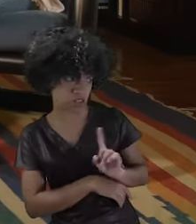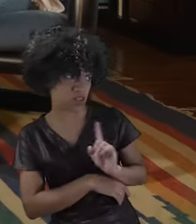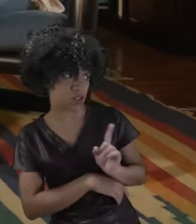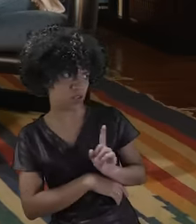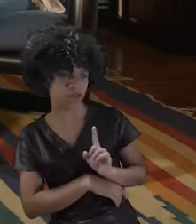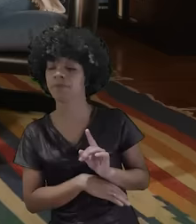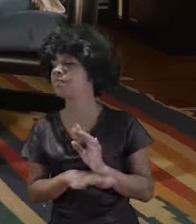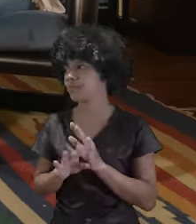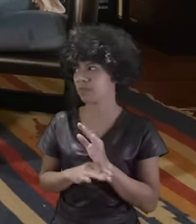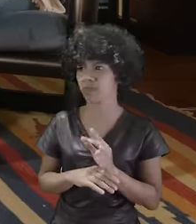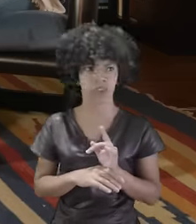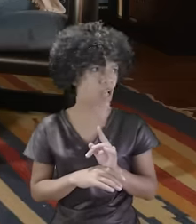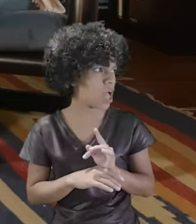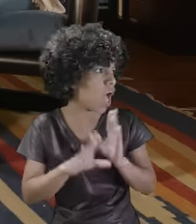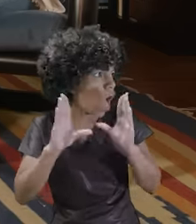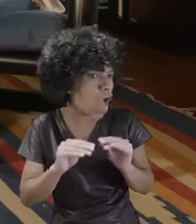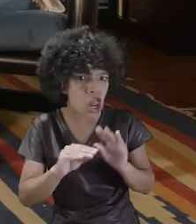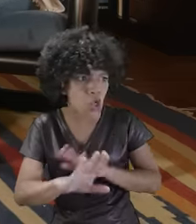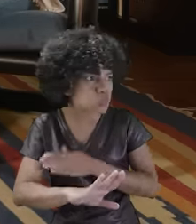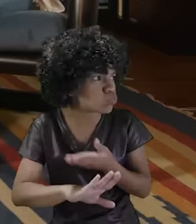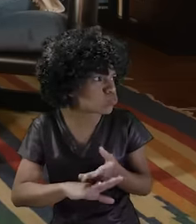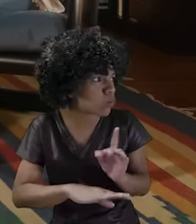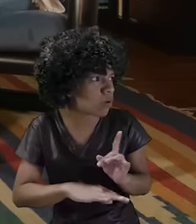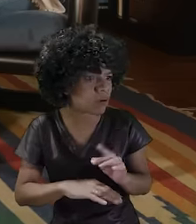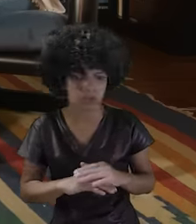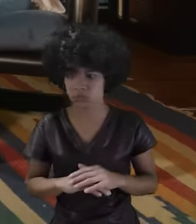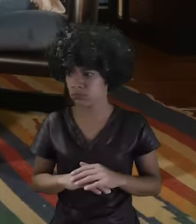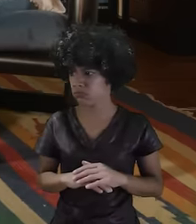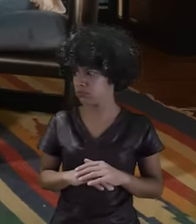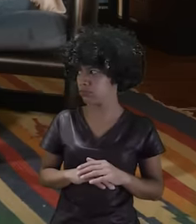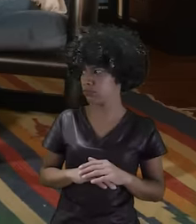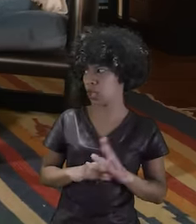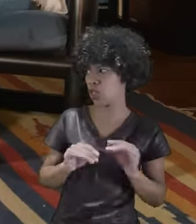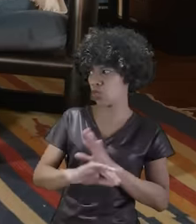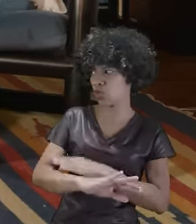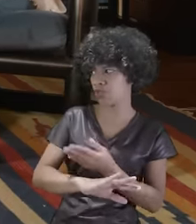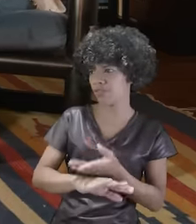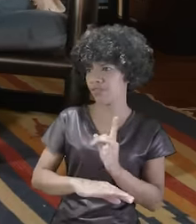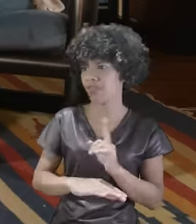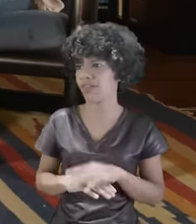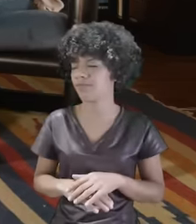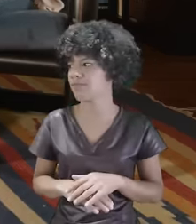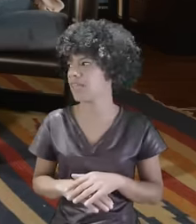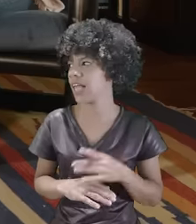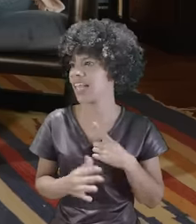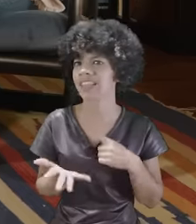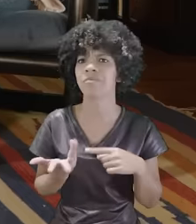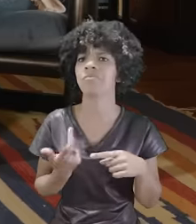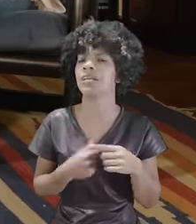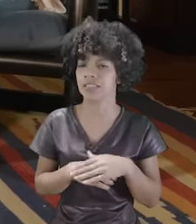tipo assim uma não a noite toda a noite toda não dá não dá para